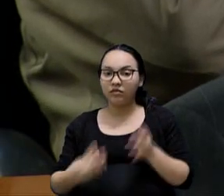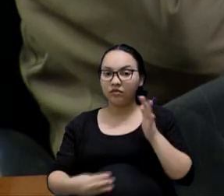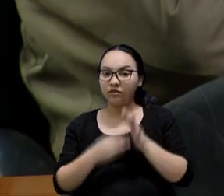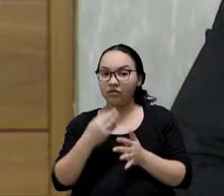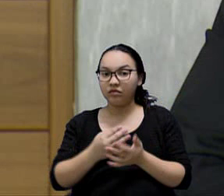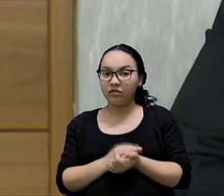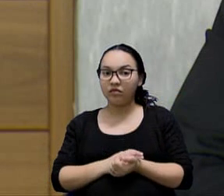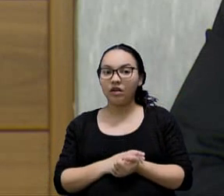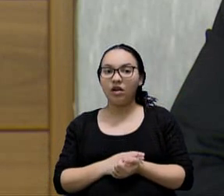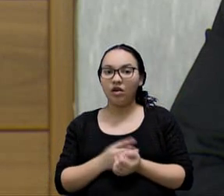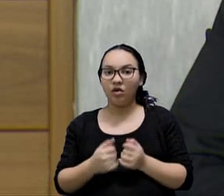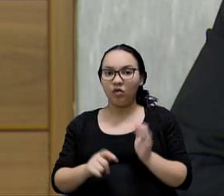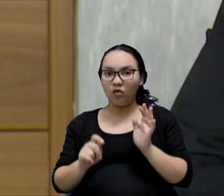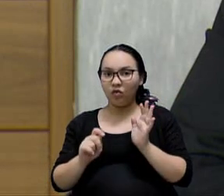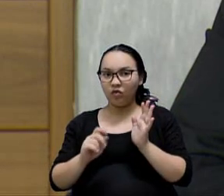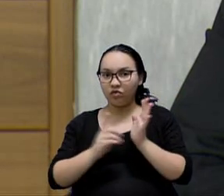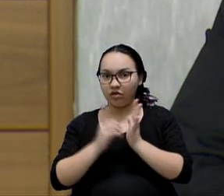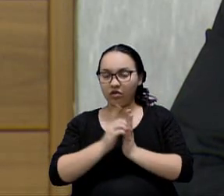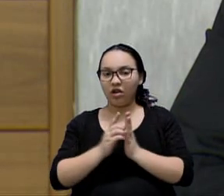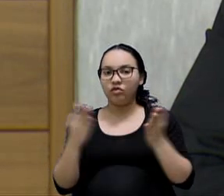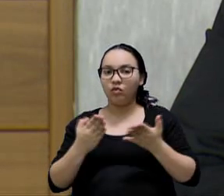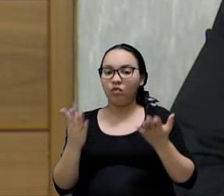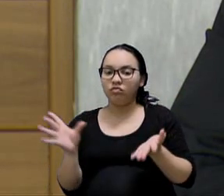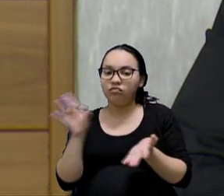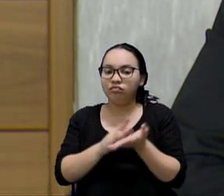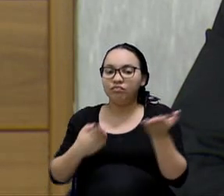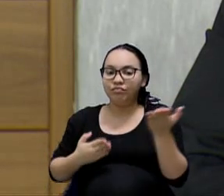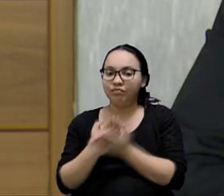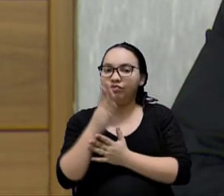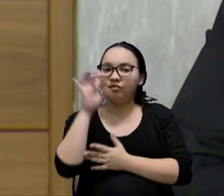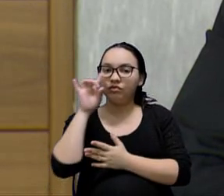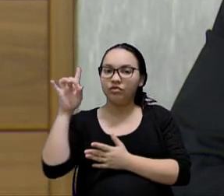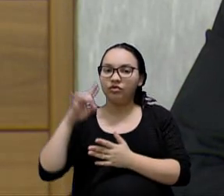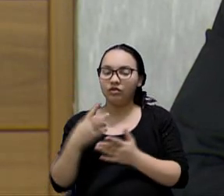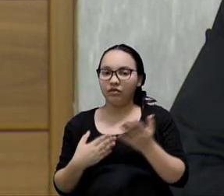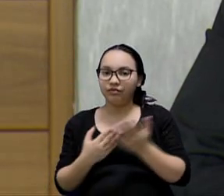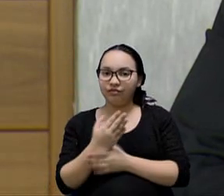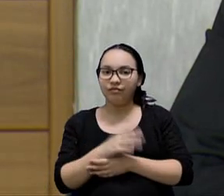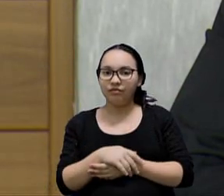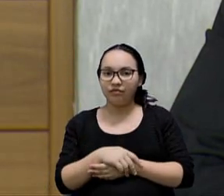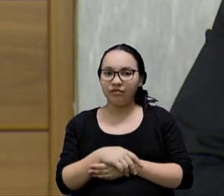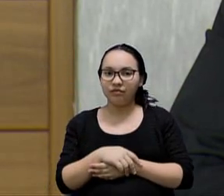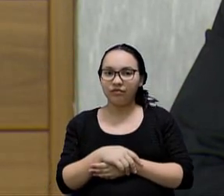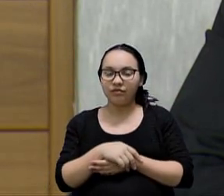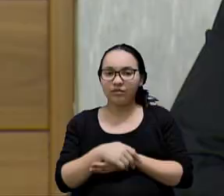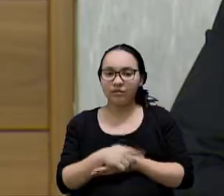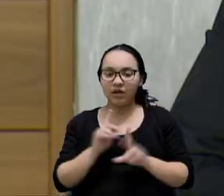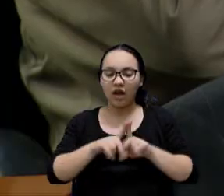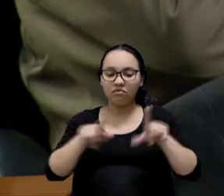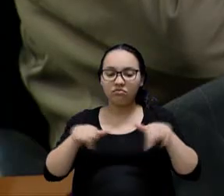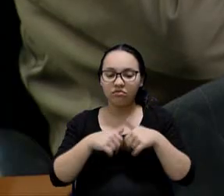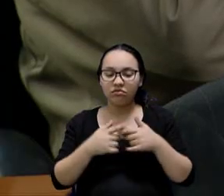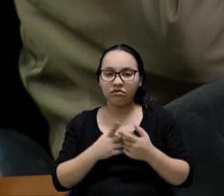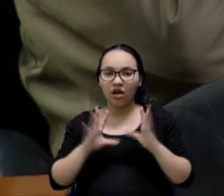Esse decreto legislativo entra em vigor na data de sua publicação. Sala das sessões,